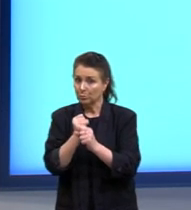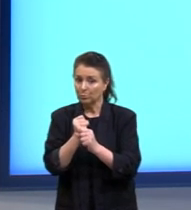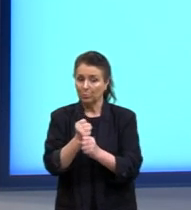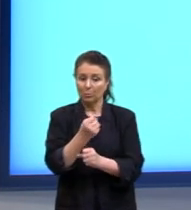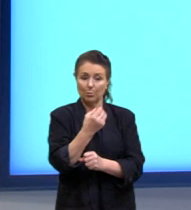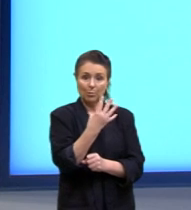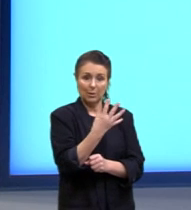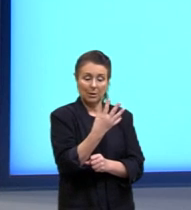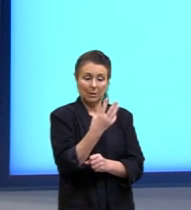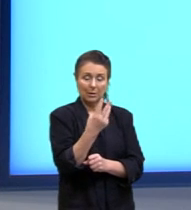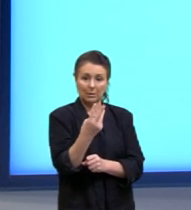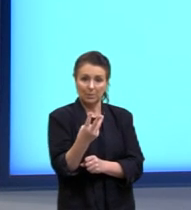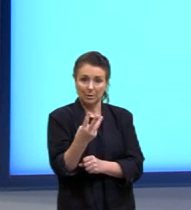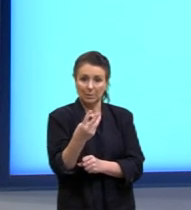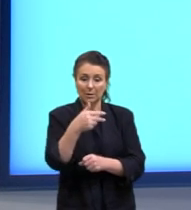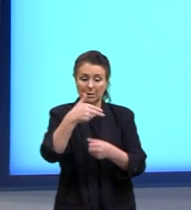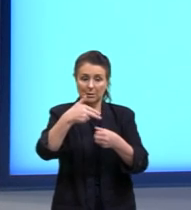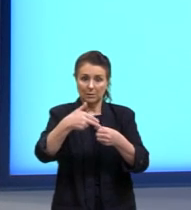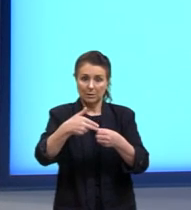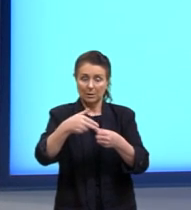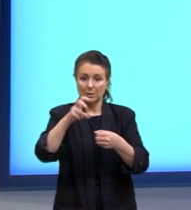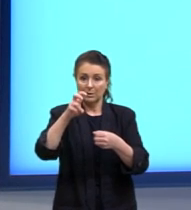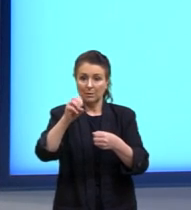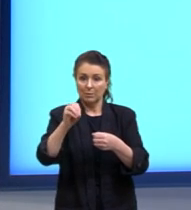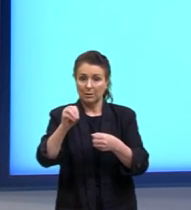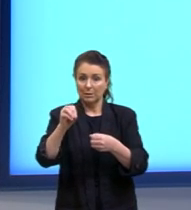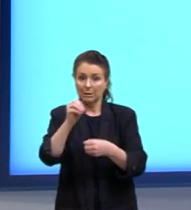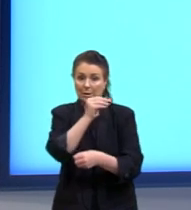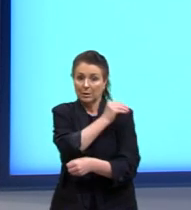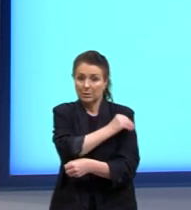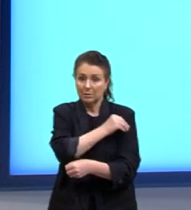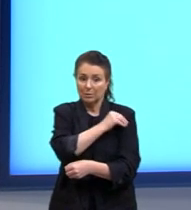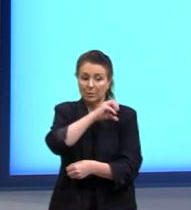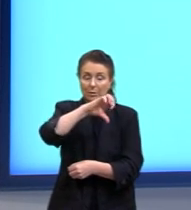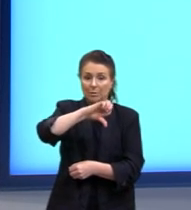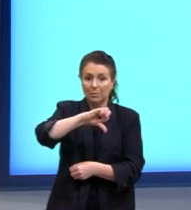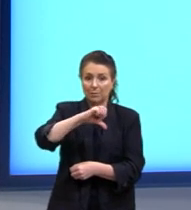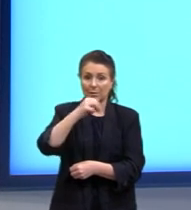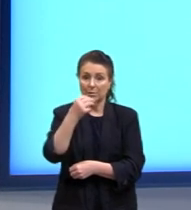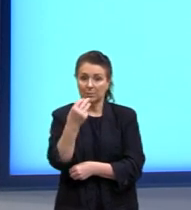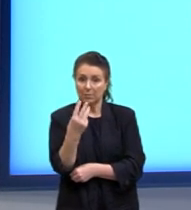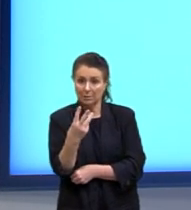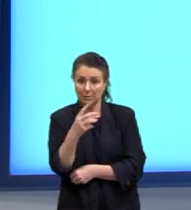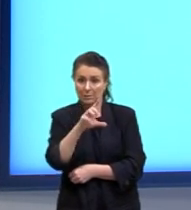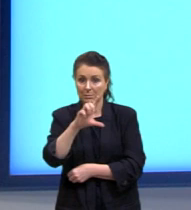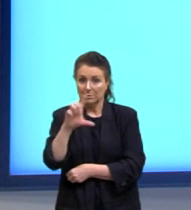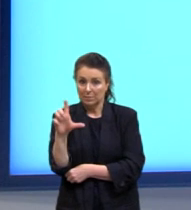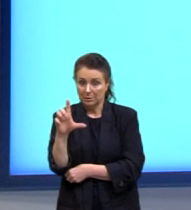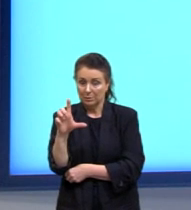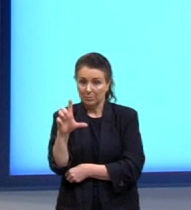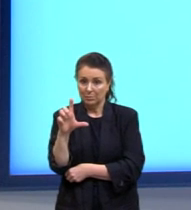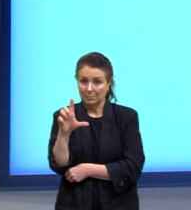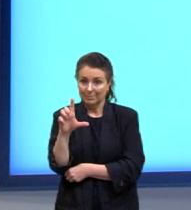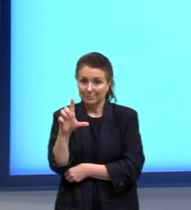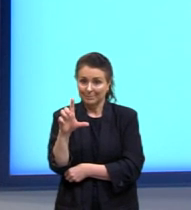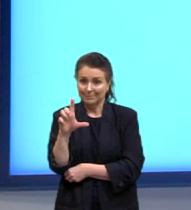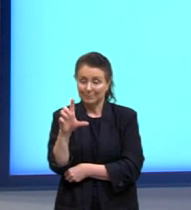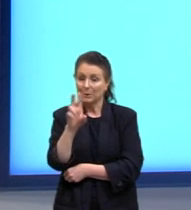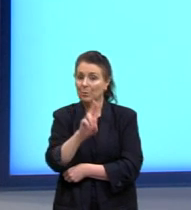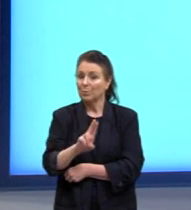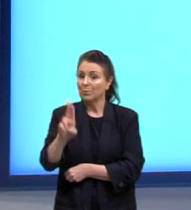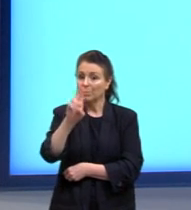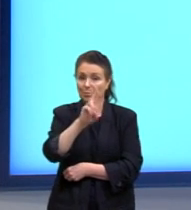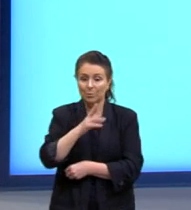gasolina 50 litros de álcool então resultaria em 93 litros de combustível E